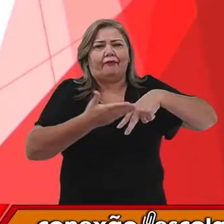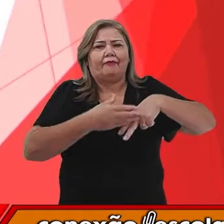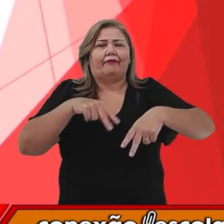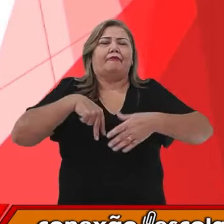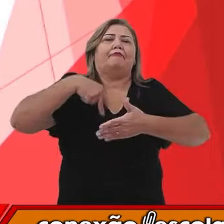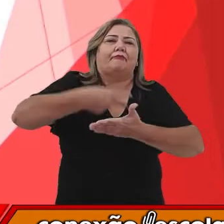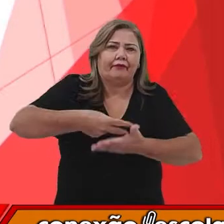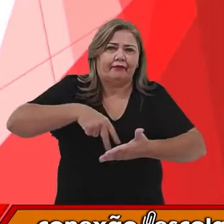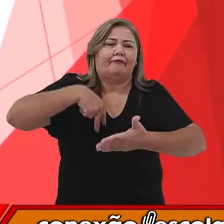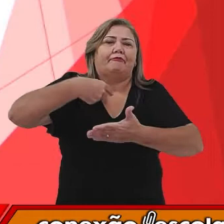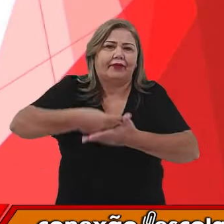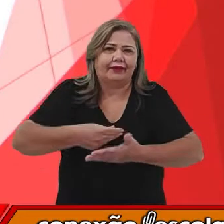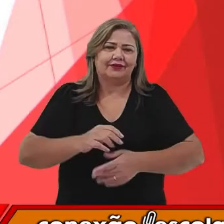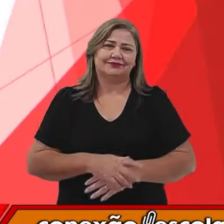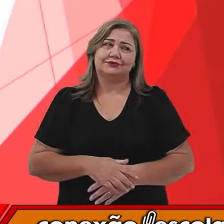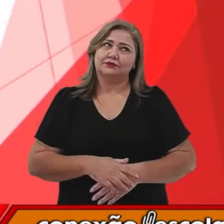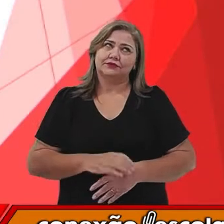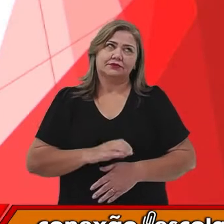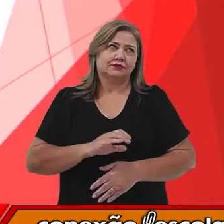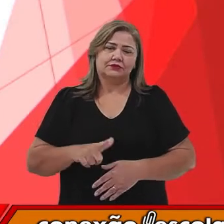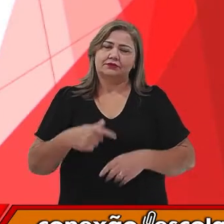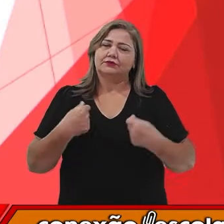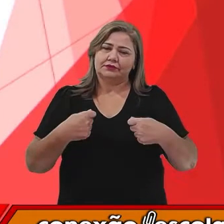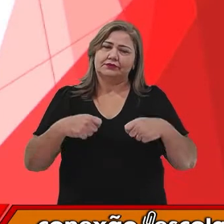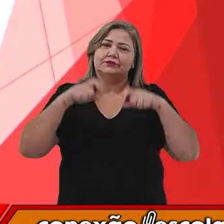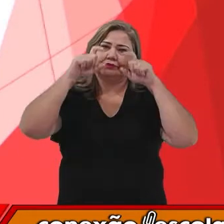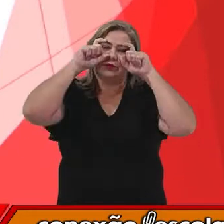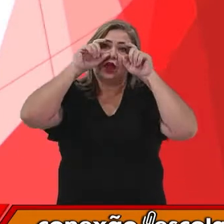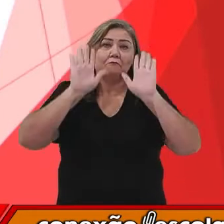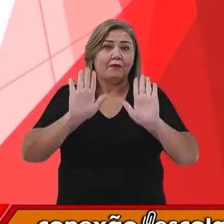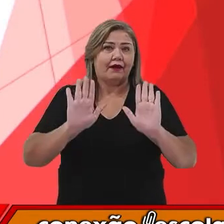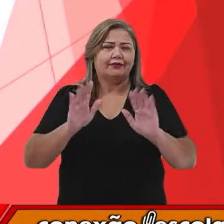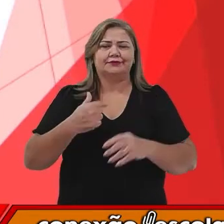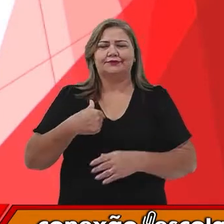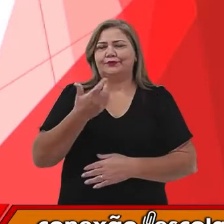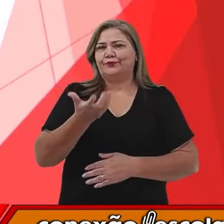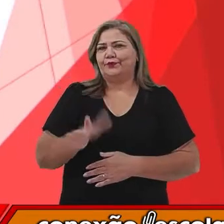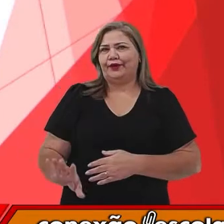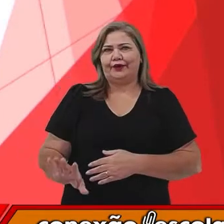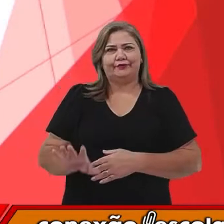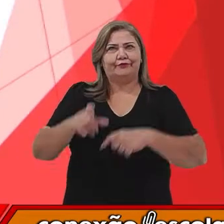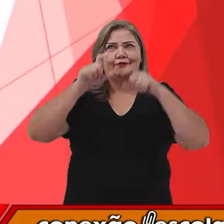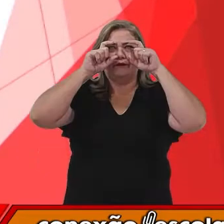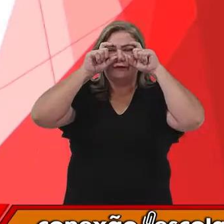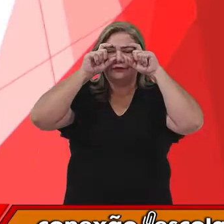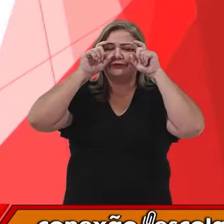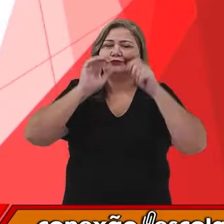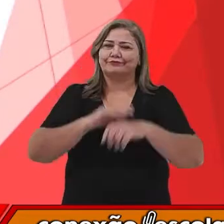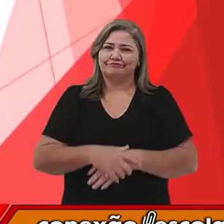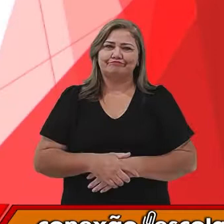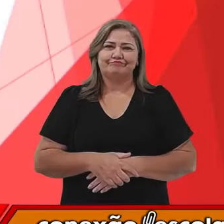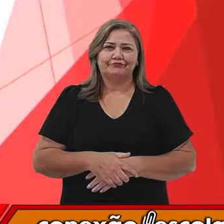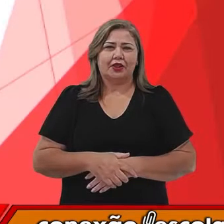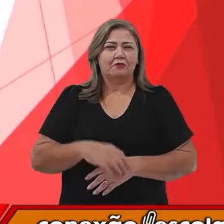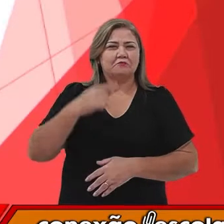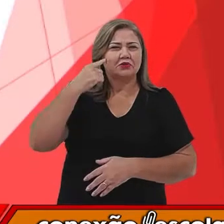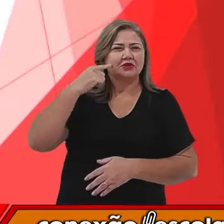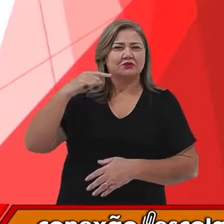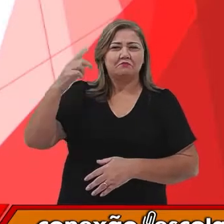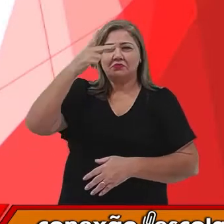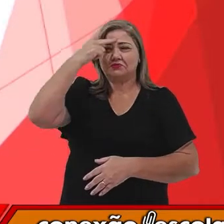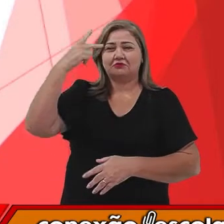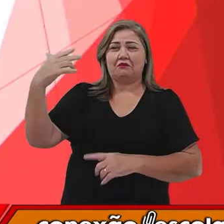esfoladas. Claro que eu precisava de óculos, só que eu não queria usar óculos. Achava que todo mundo iria debochar de